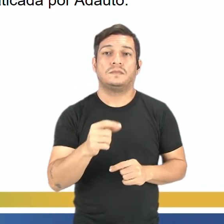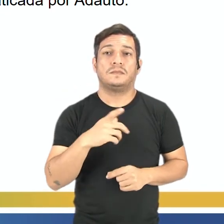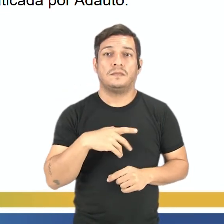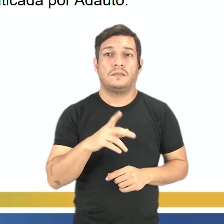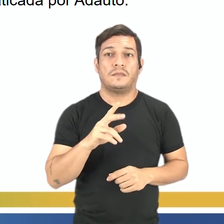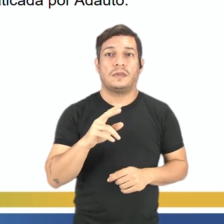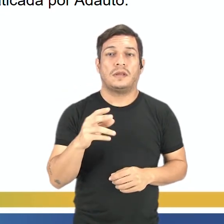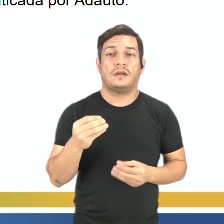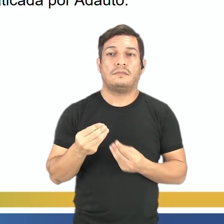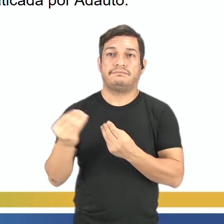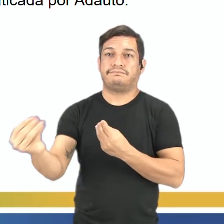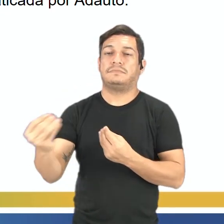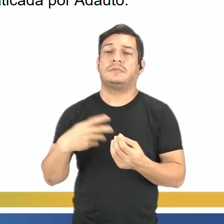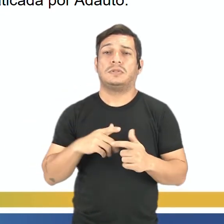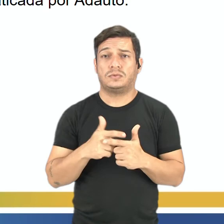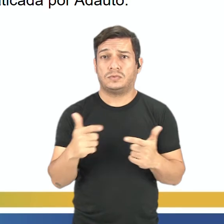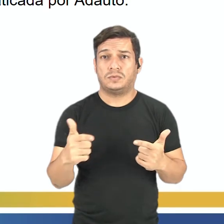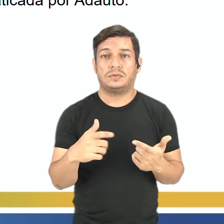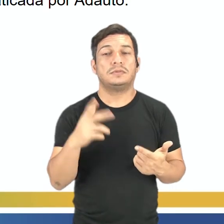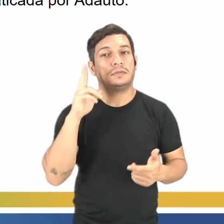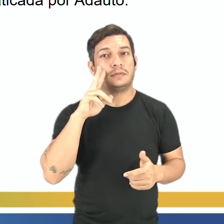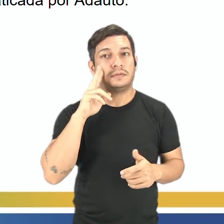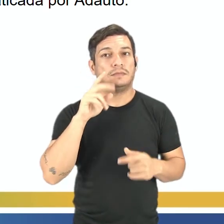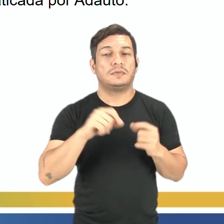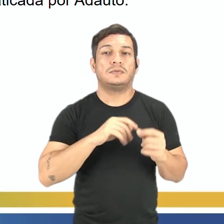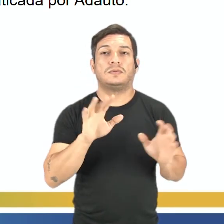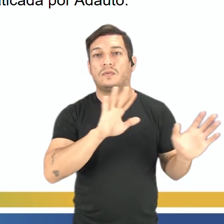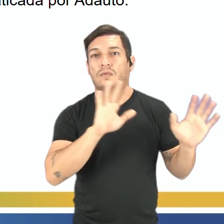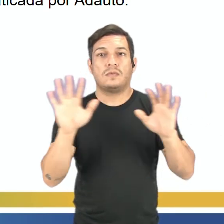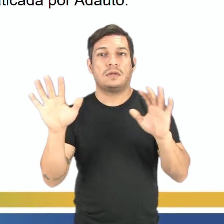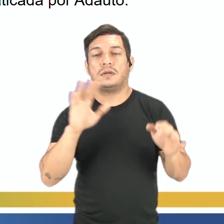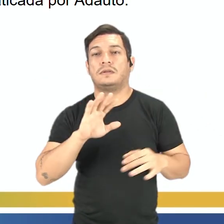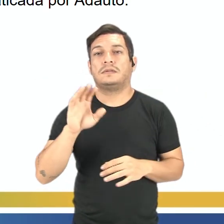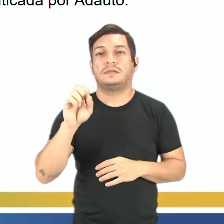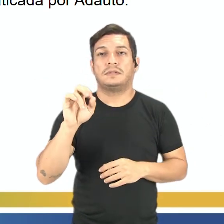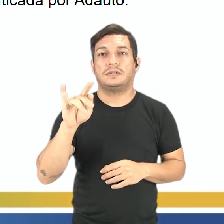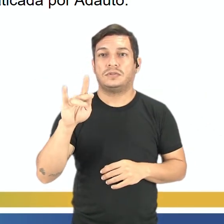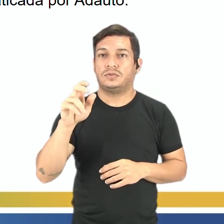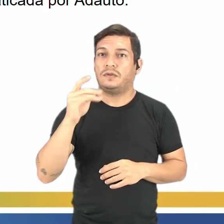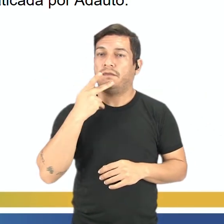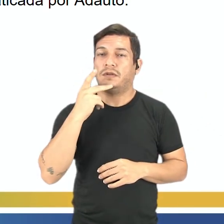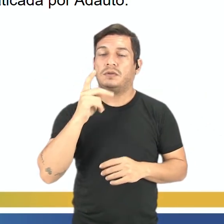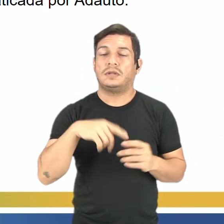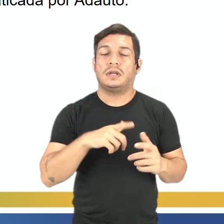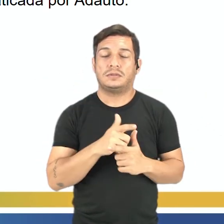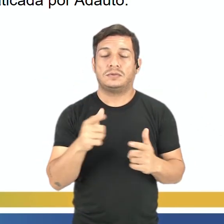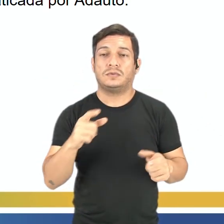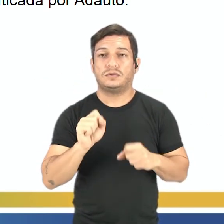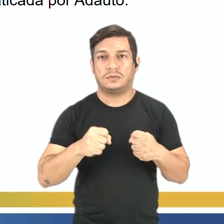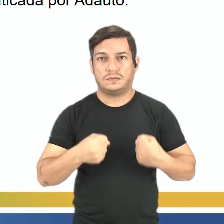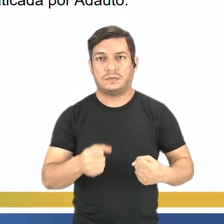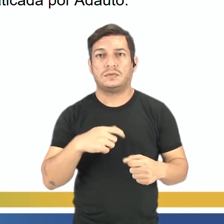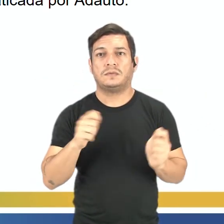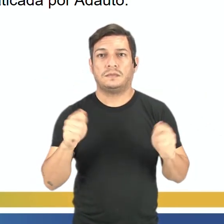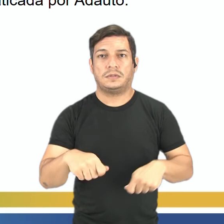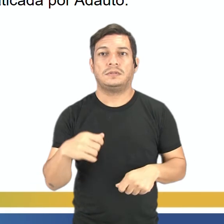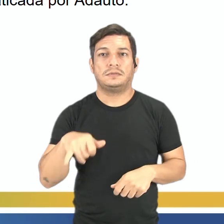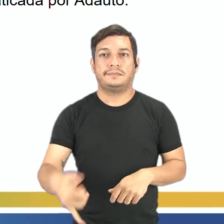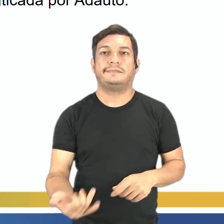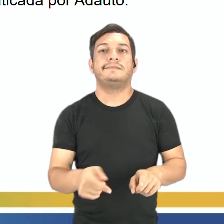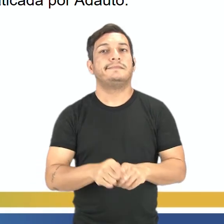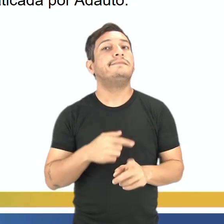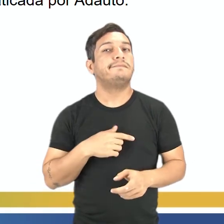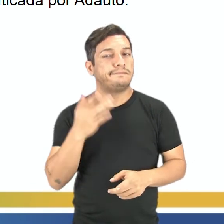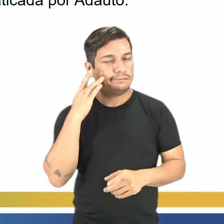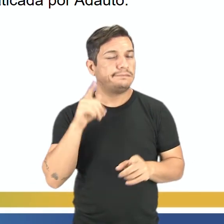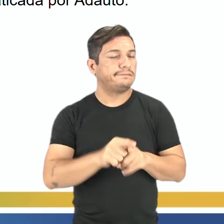carteira e conseguido recuperar, foi só um ato de sorte? Lembre-se que o goleiro Rogério Ceni disse que a sorte é a soma de esforço,